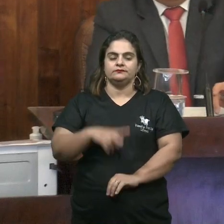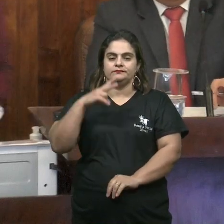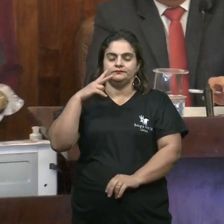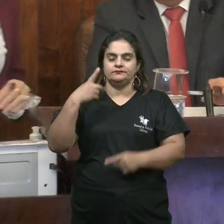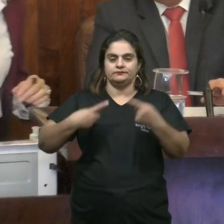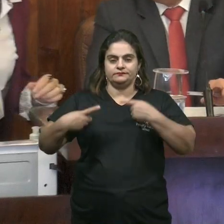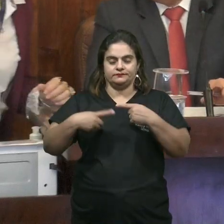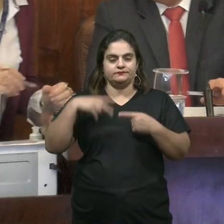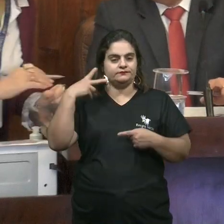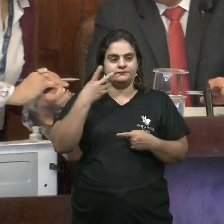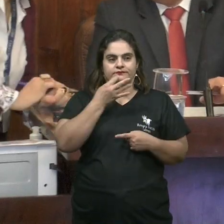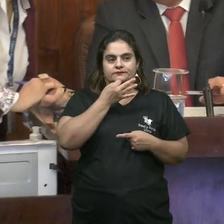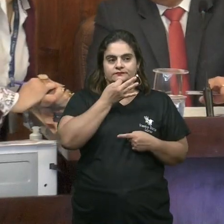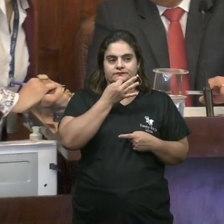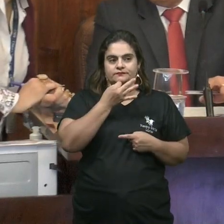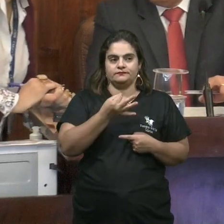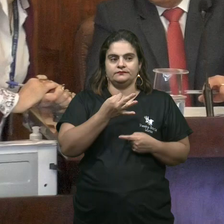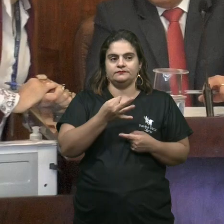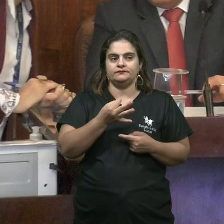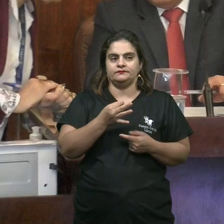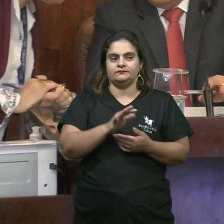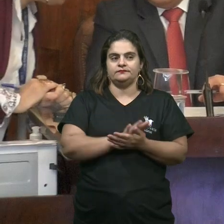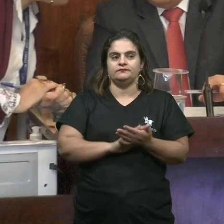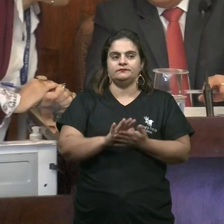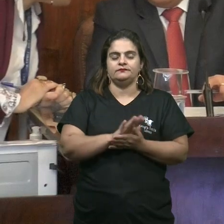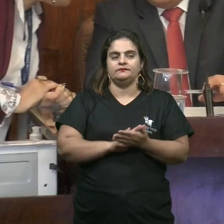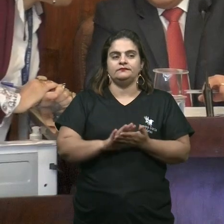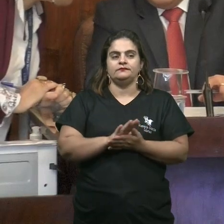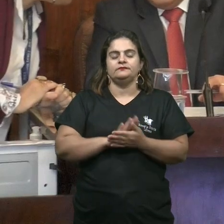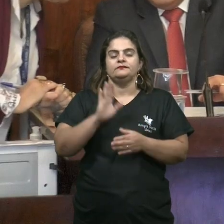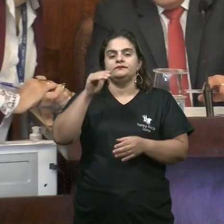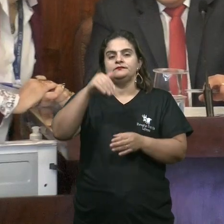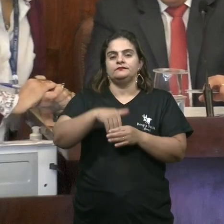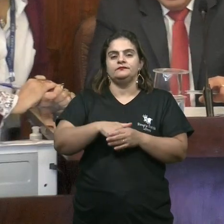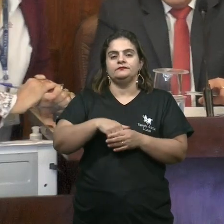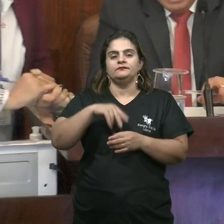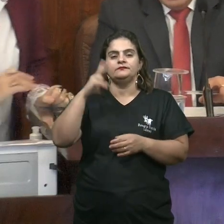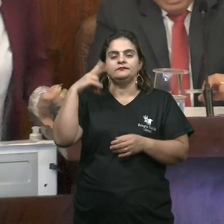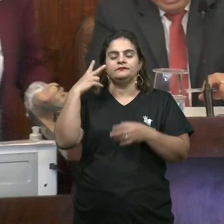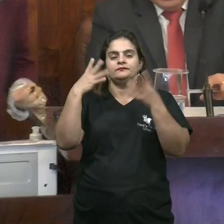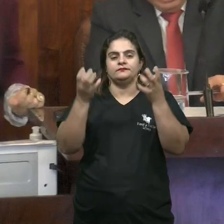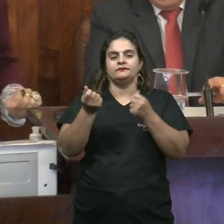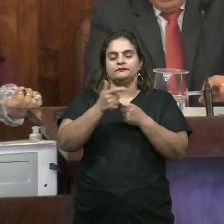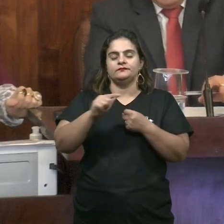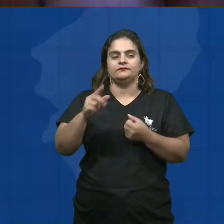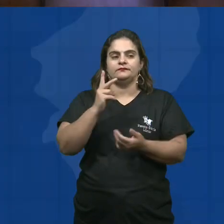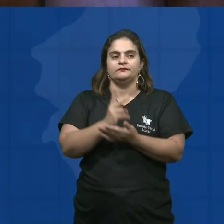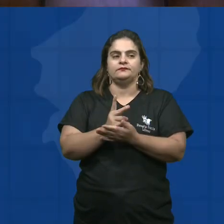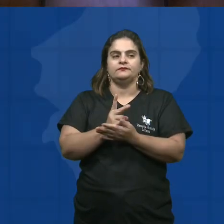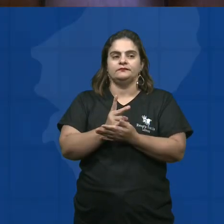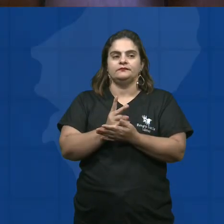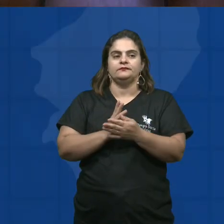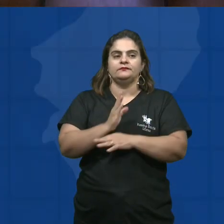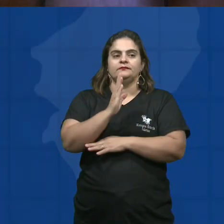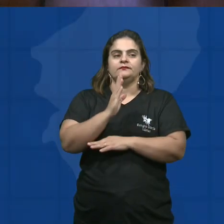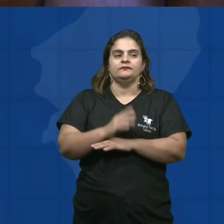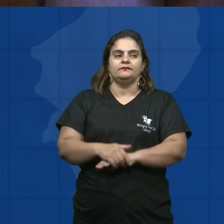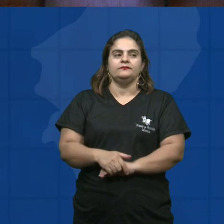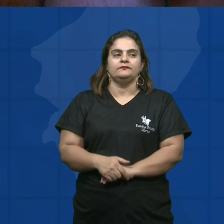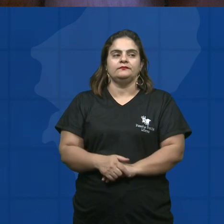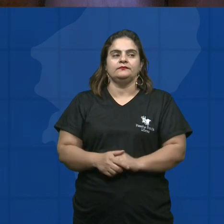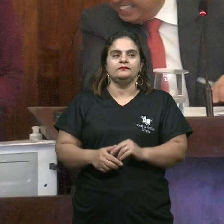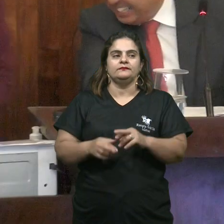Em discussão, não havendo vereadores inscritos, está em votação, os vereadores que favoráveis, permaneçam como se encontram, aprovado.